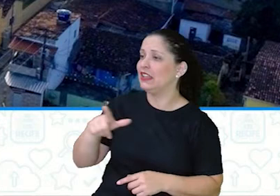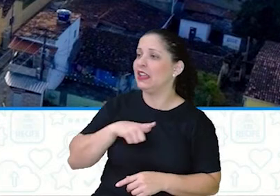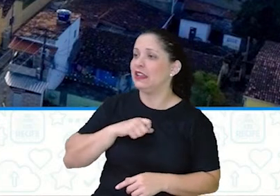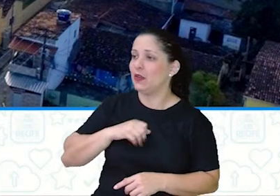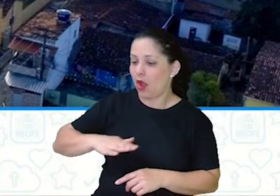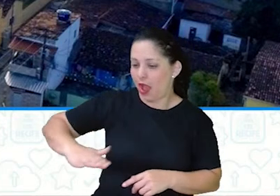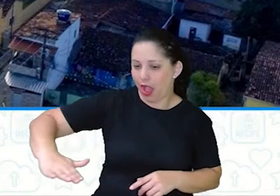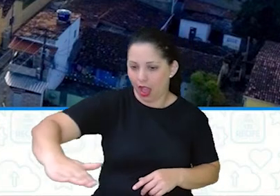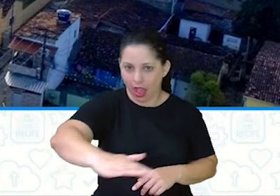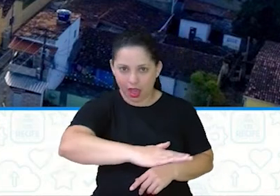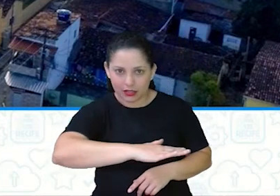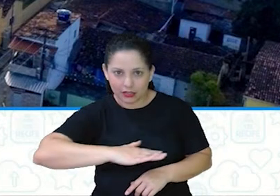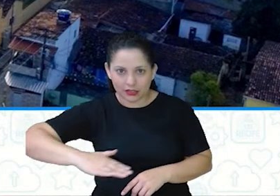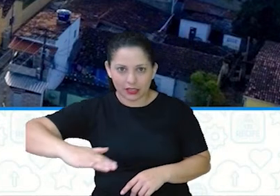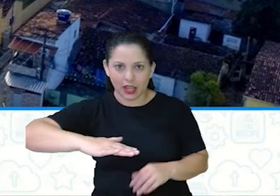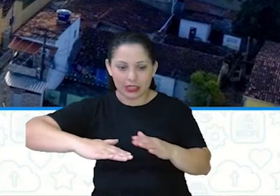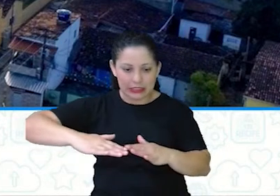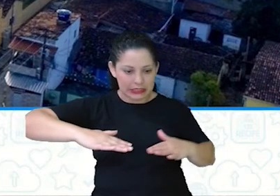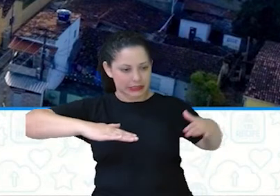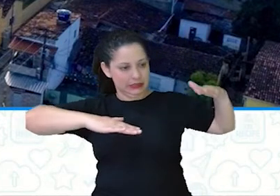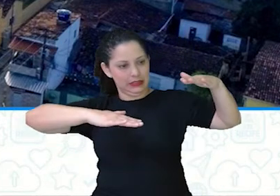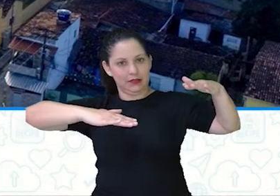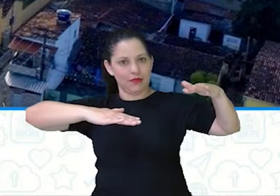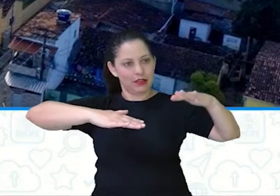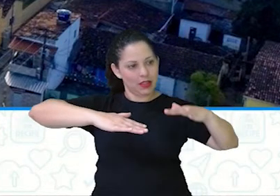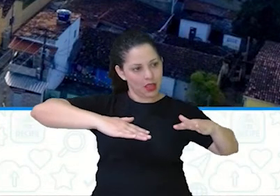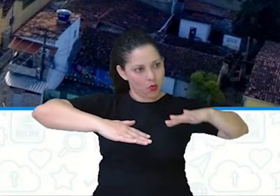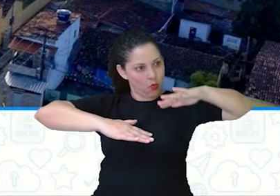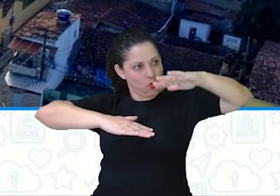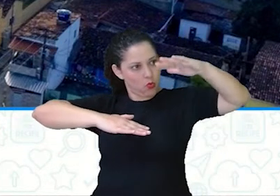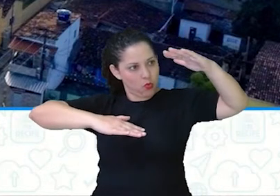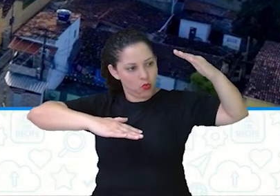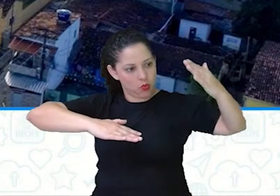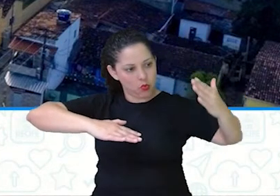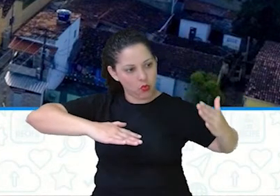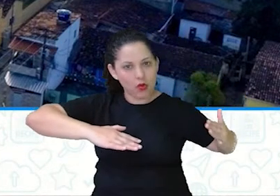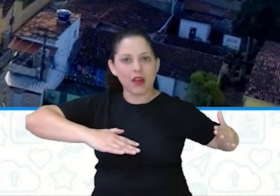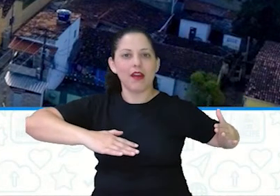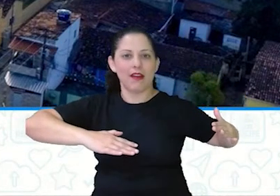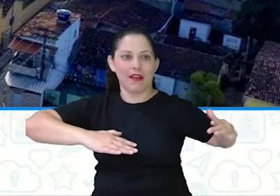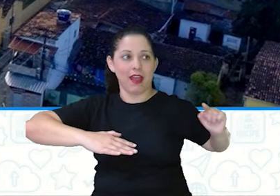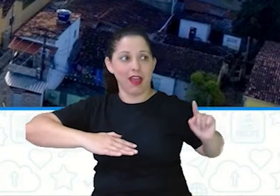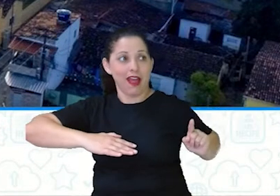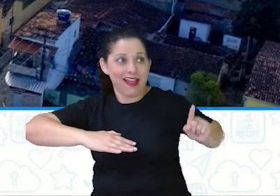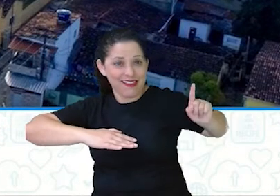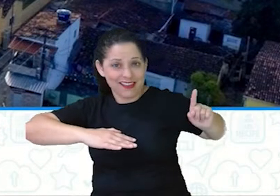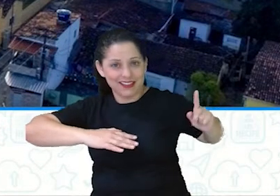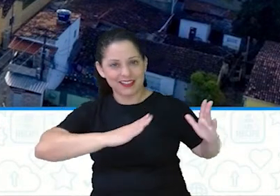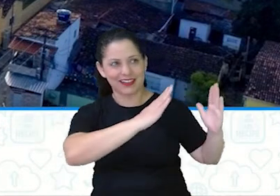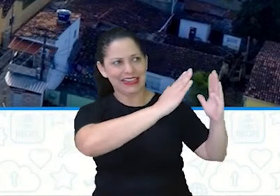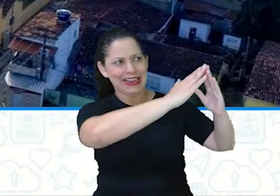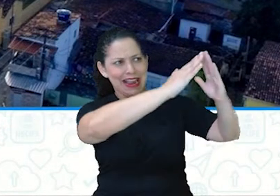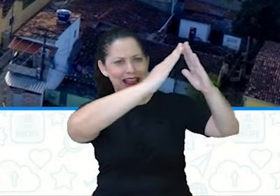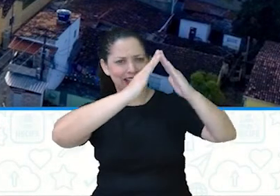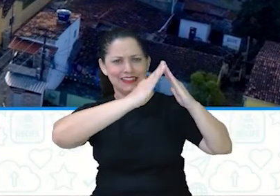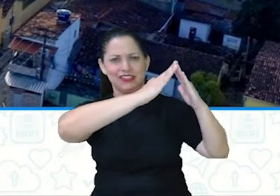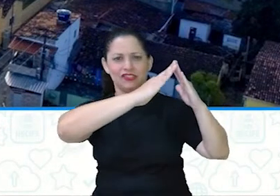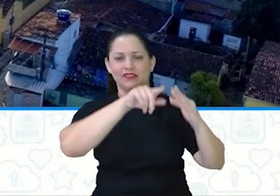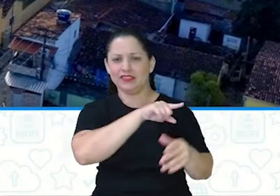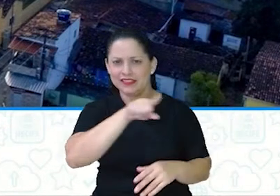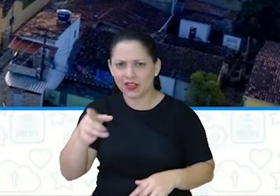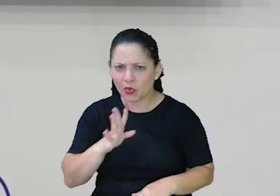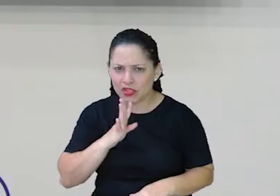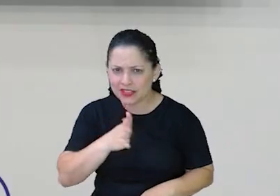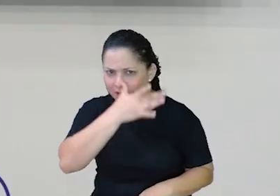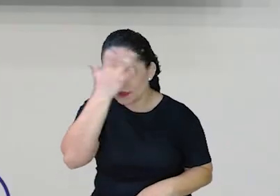mas lá em cima, ó, tem as casinhas que estão no morro. Muitas pessoas moram em morros. Você conhece alguém que mora em morro? Eu tenho